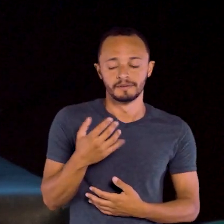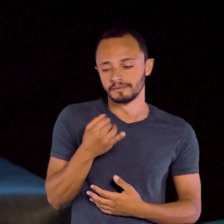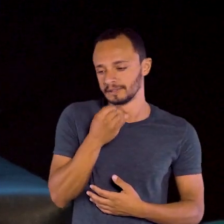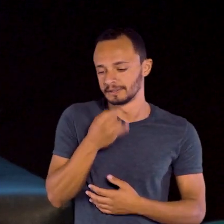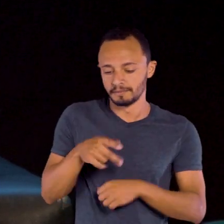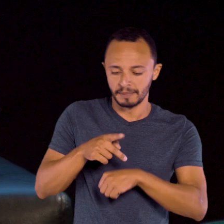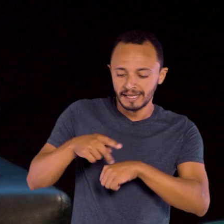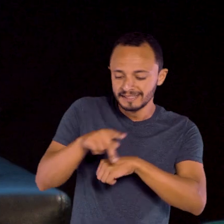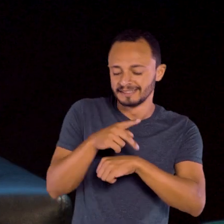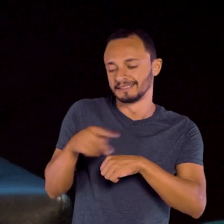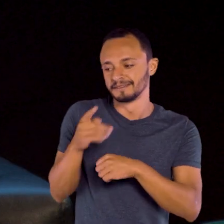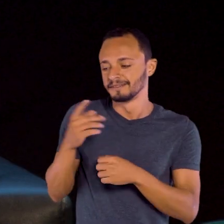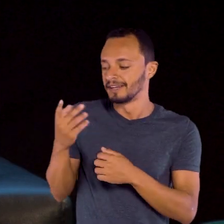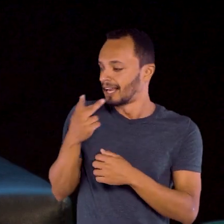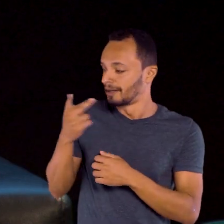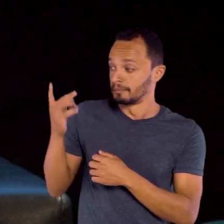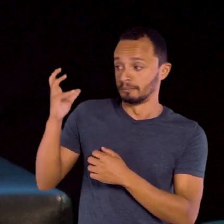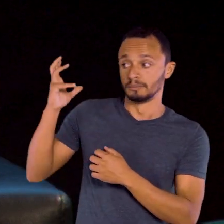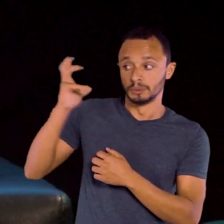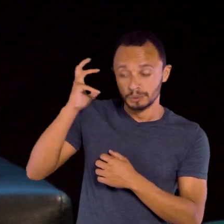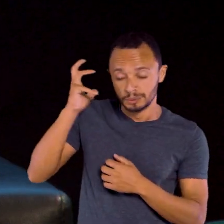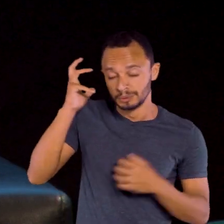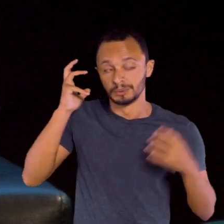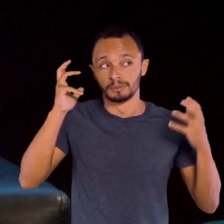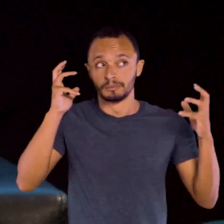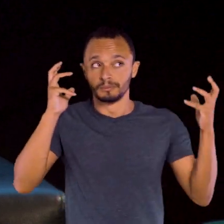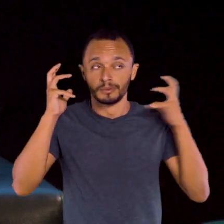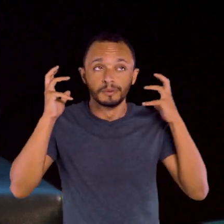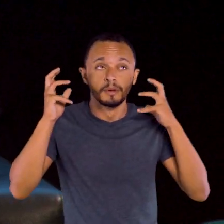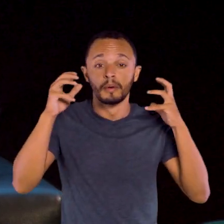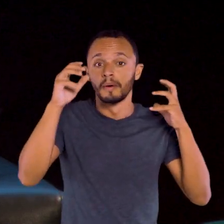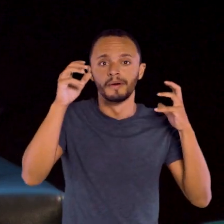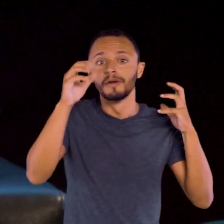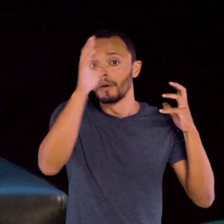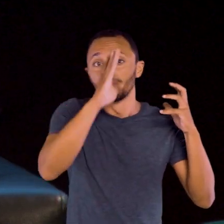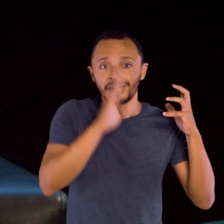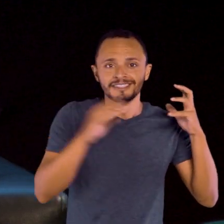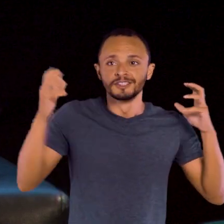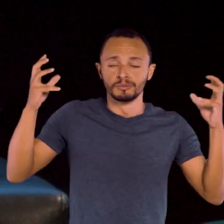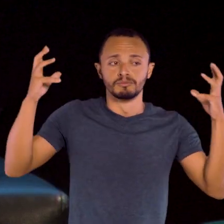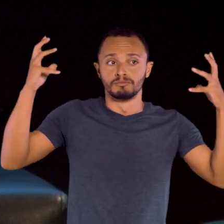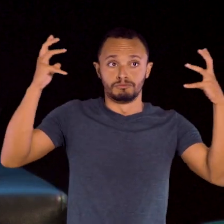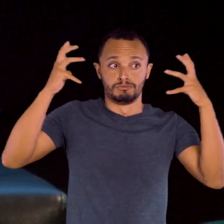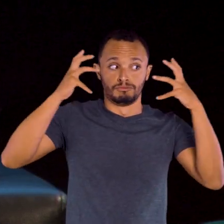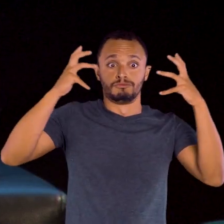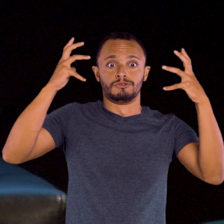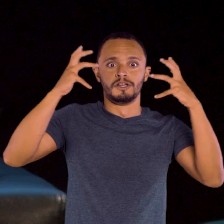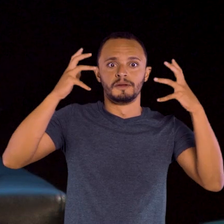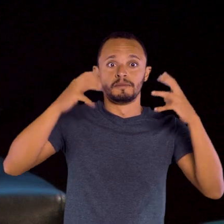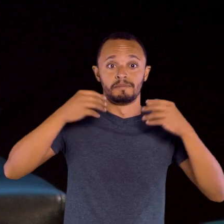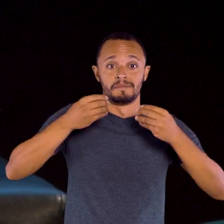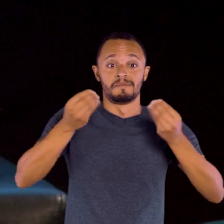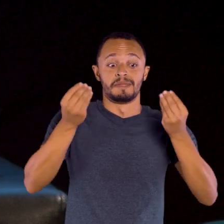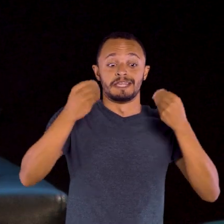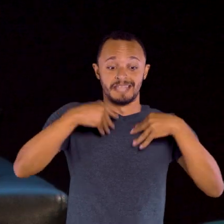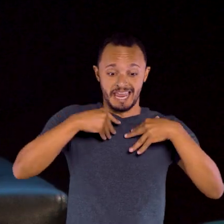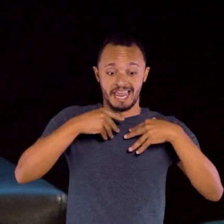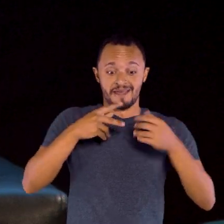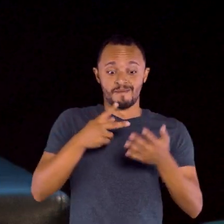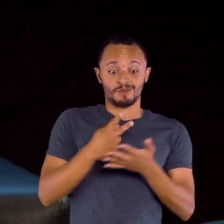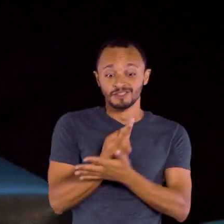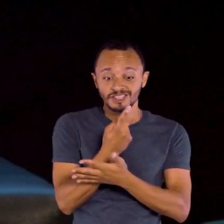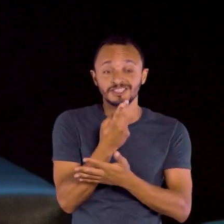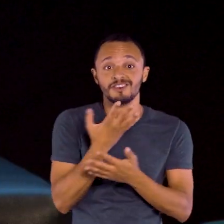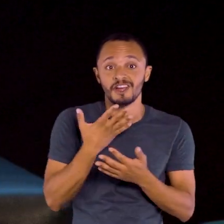dê motivos. O Brasil nos dá motivos, né? Então a gente vai produzindo. Na